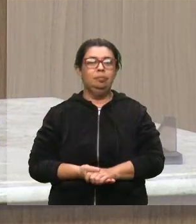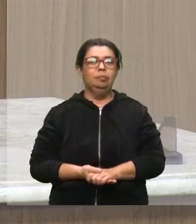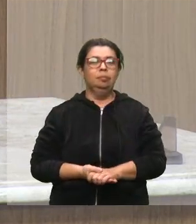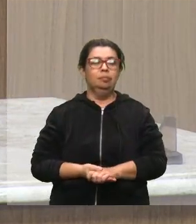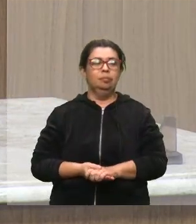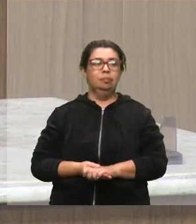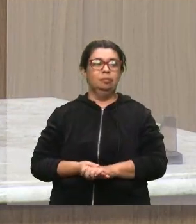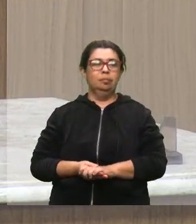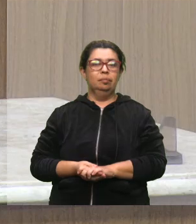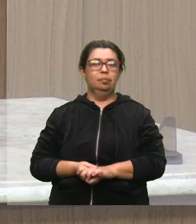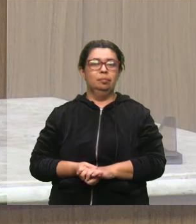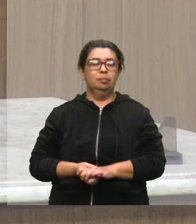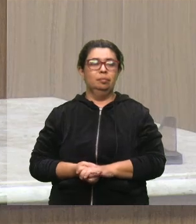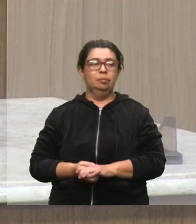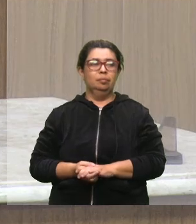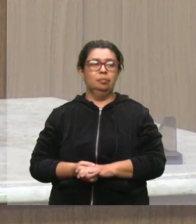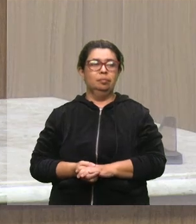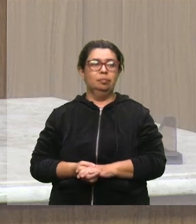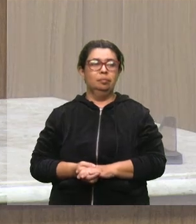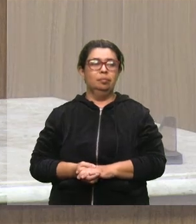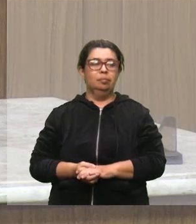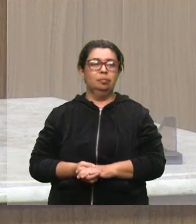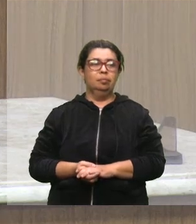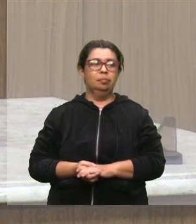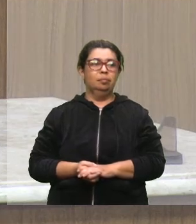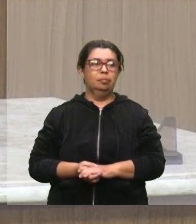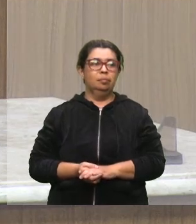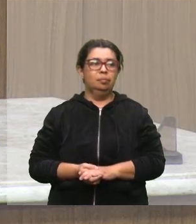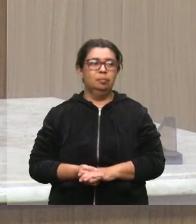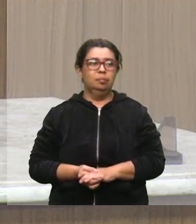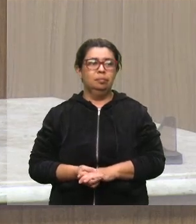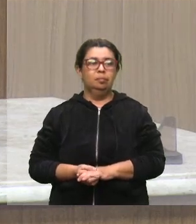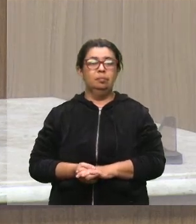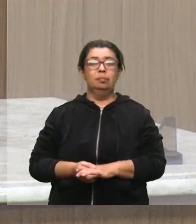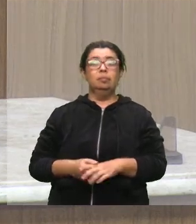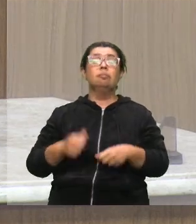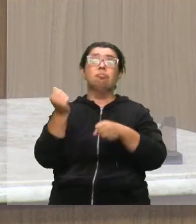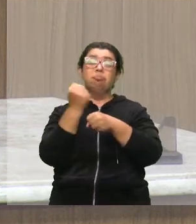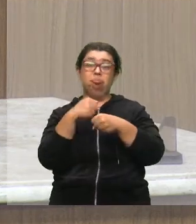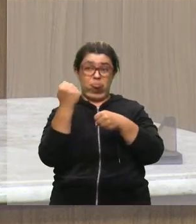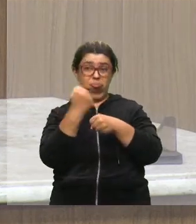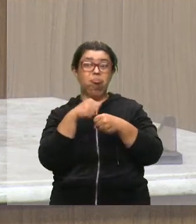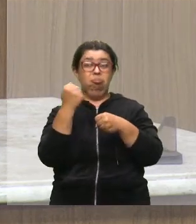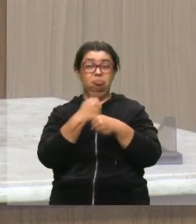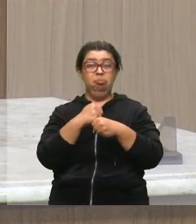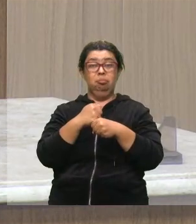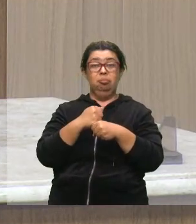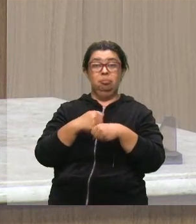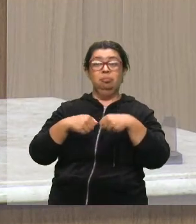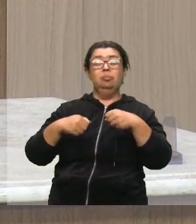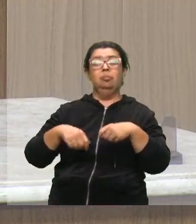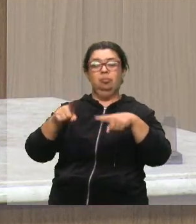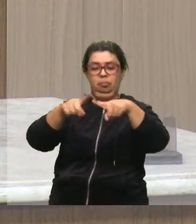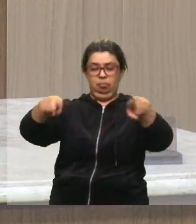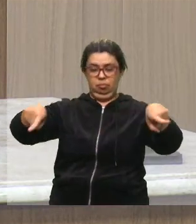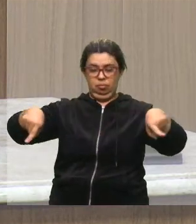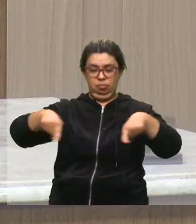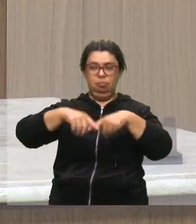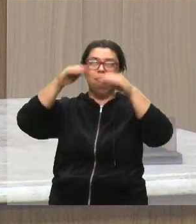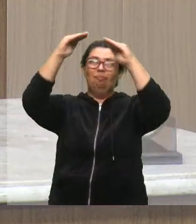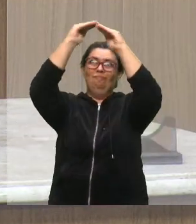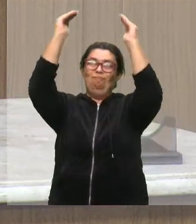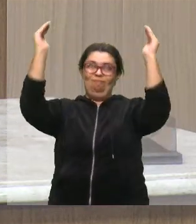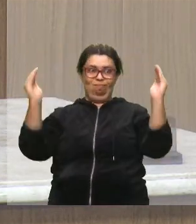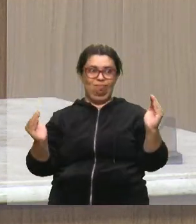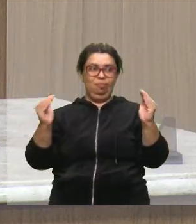por exemplo, é a previsão da construção das quadras das escolas, as estruturas das escolas públicas,